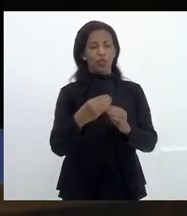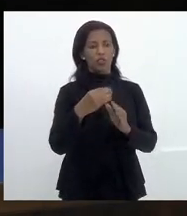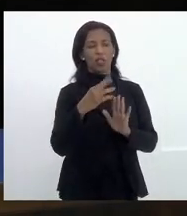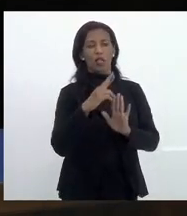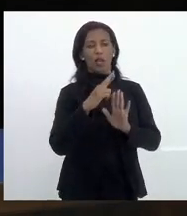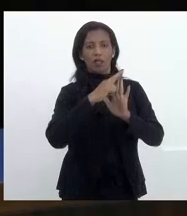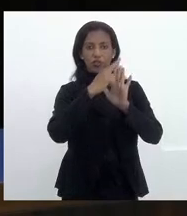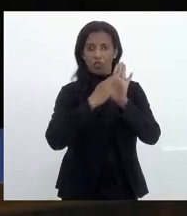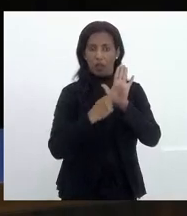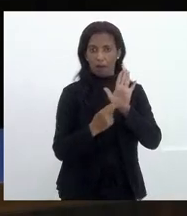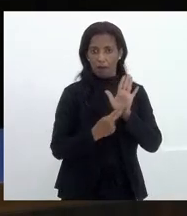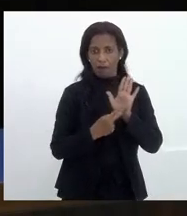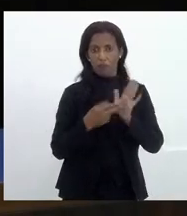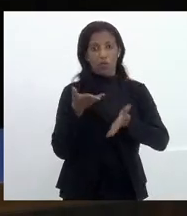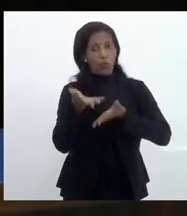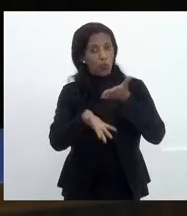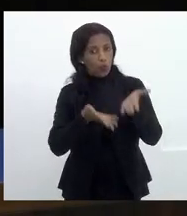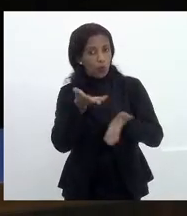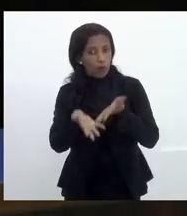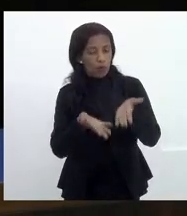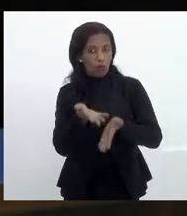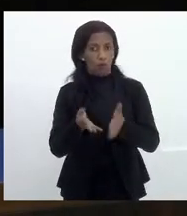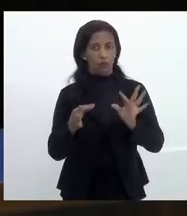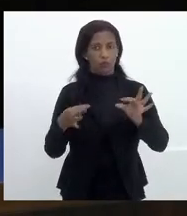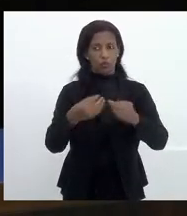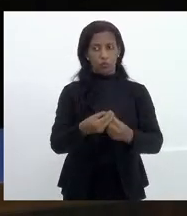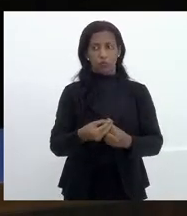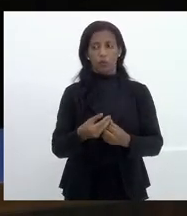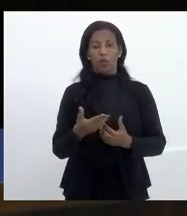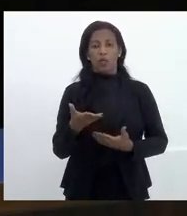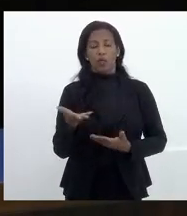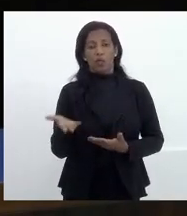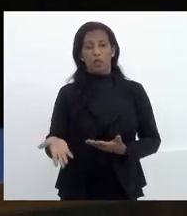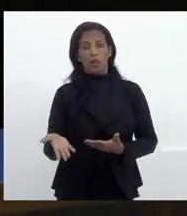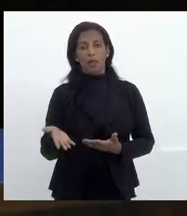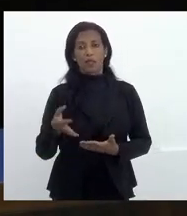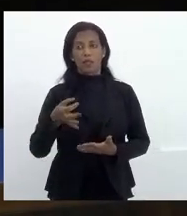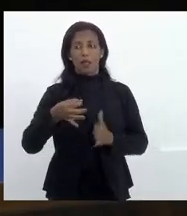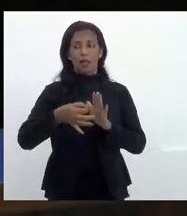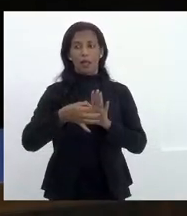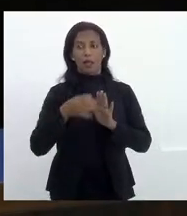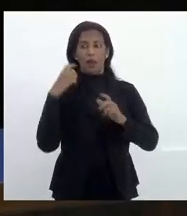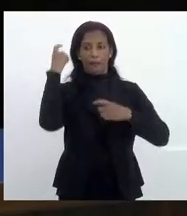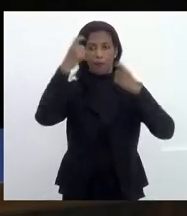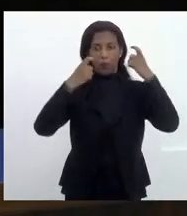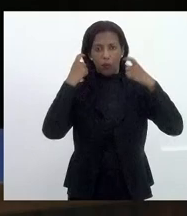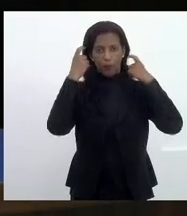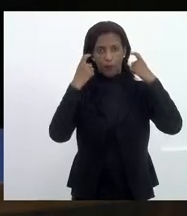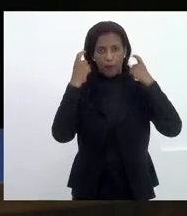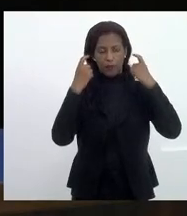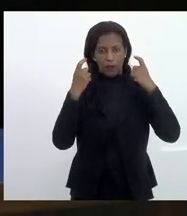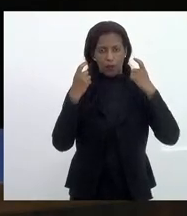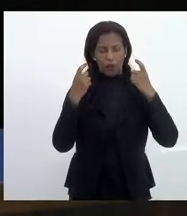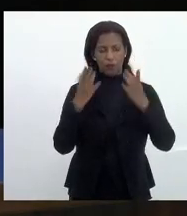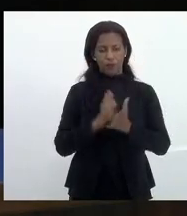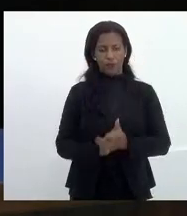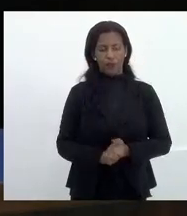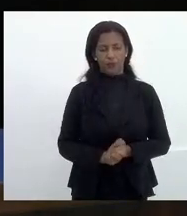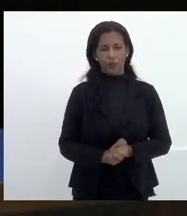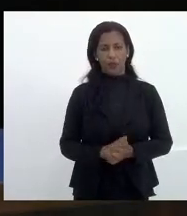normas anteriores que cuidarão disso e essa é a questão Essa é a preocupação é muito